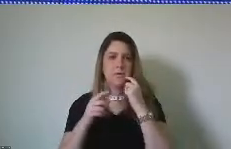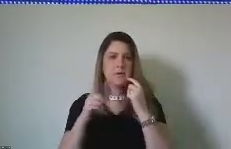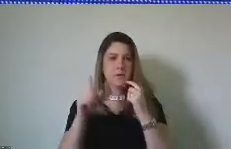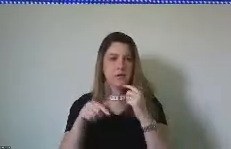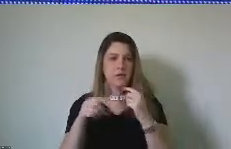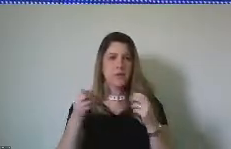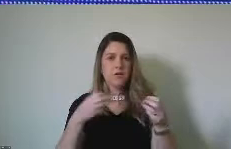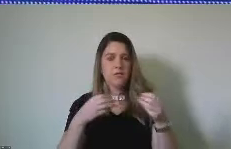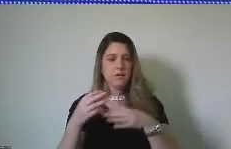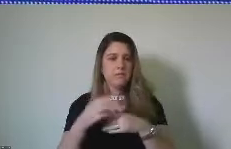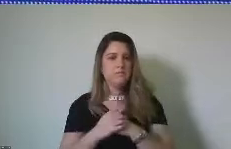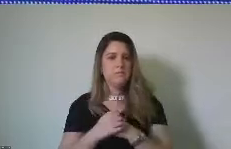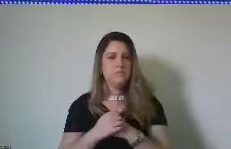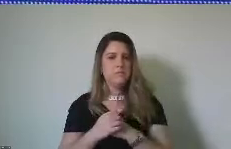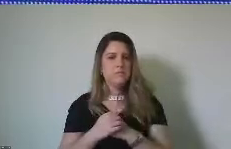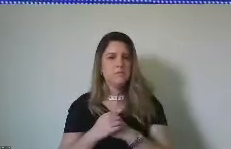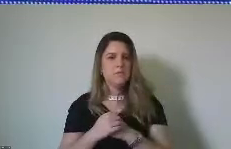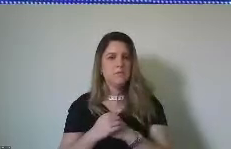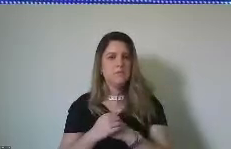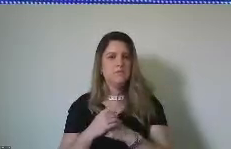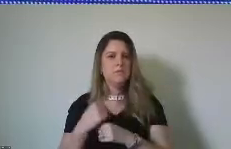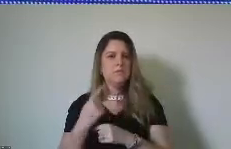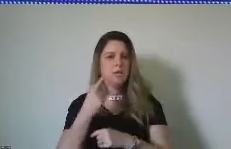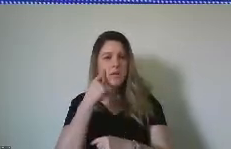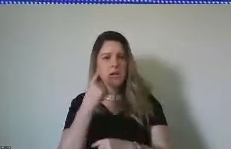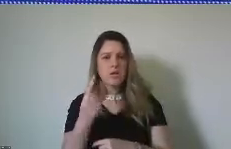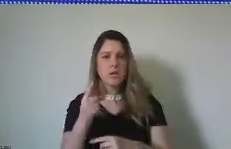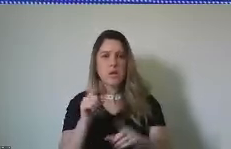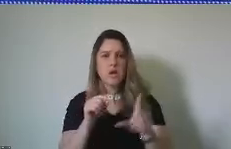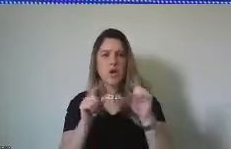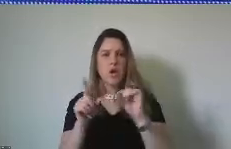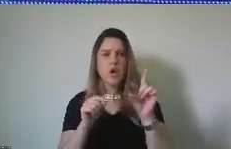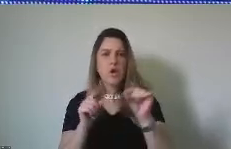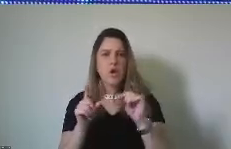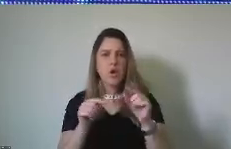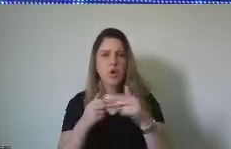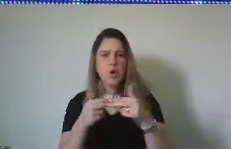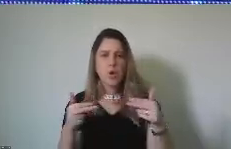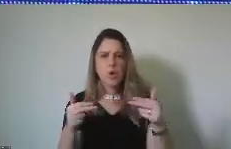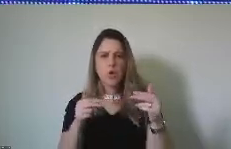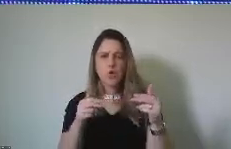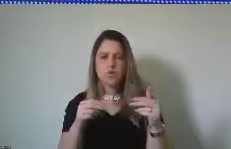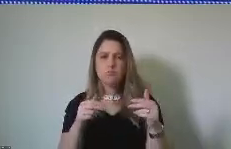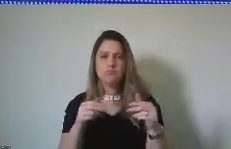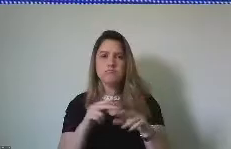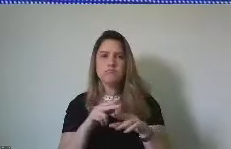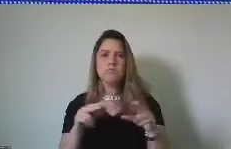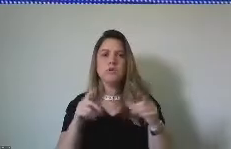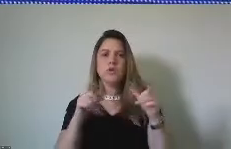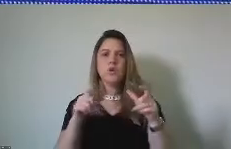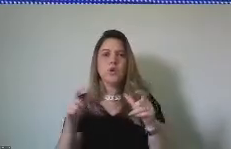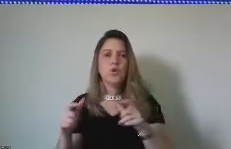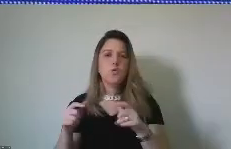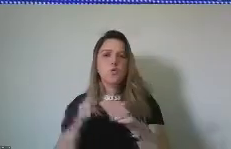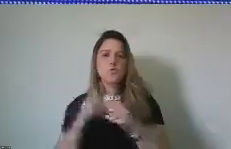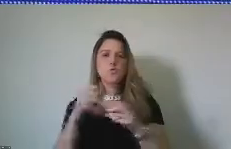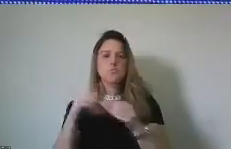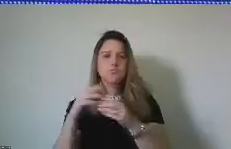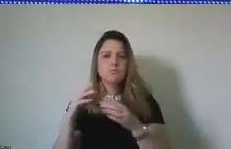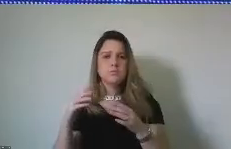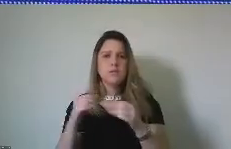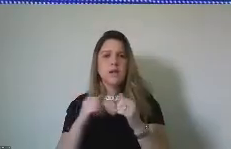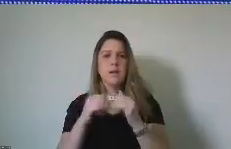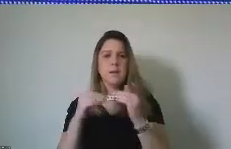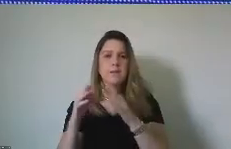revista a gente tá vendo agora uma discussão interessante no caso das distribuidoras onde Aparentemente o encaminhamento vai ser